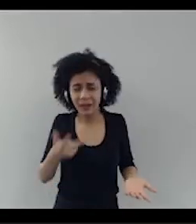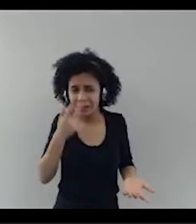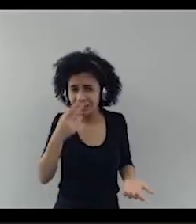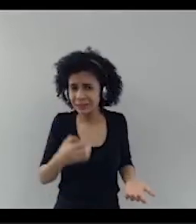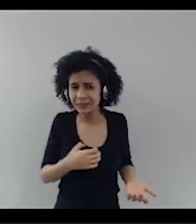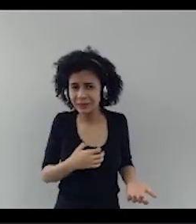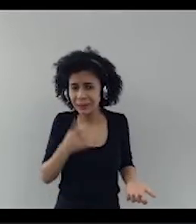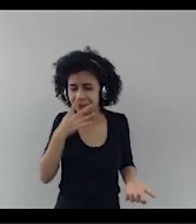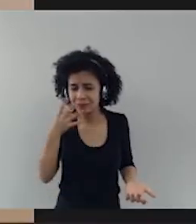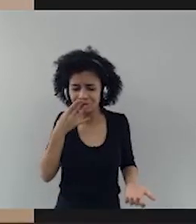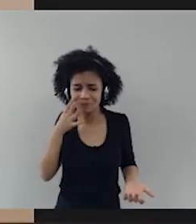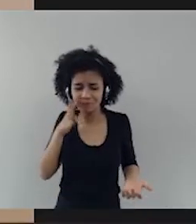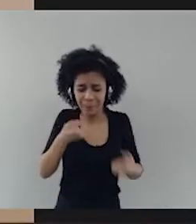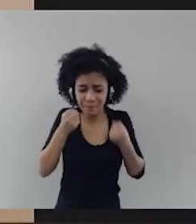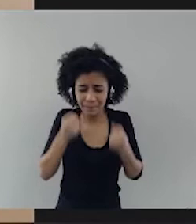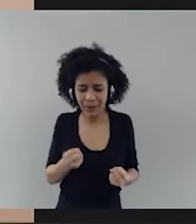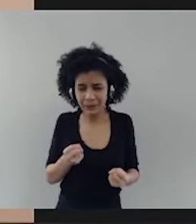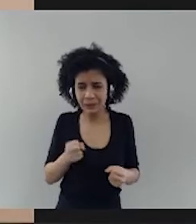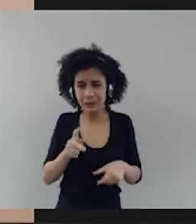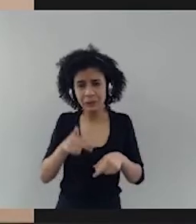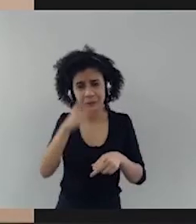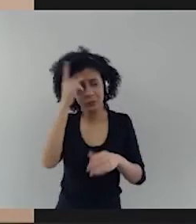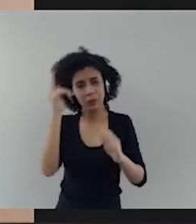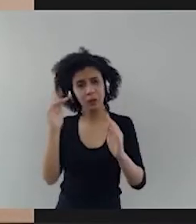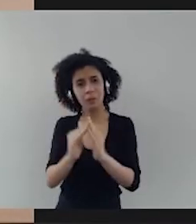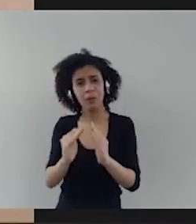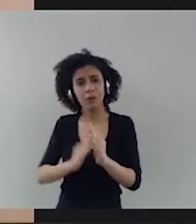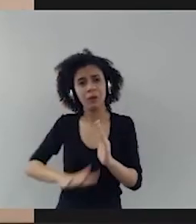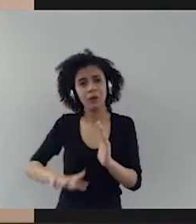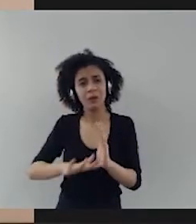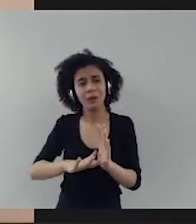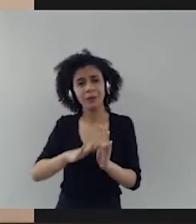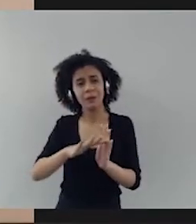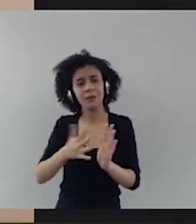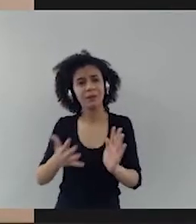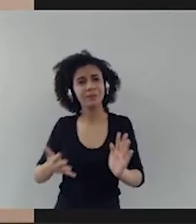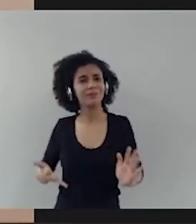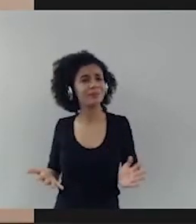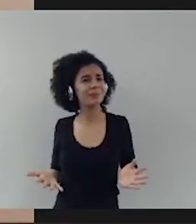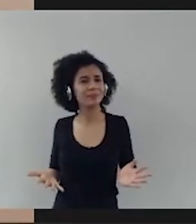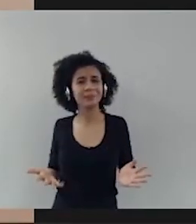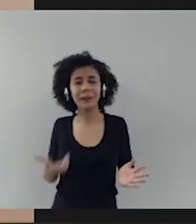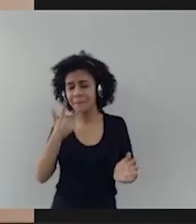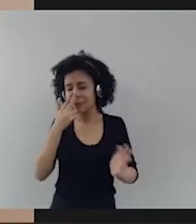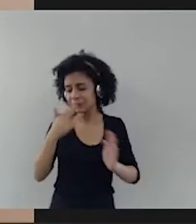a condenação dessa população, não é, a jogá-las de uma maneira